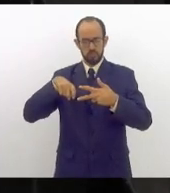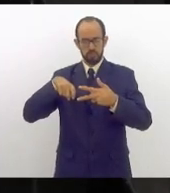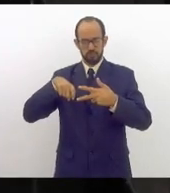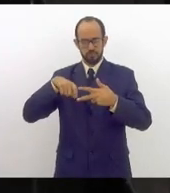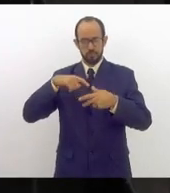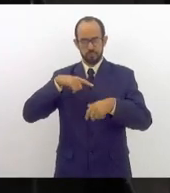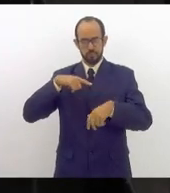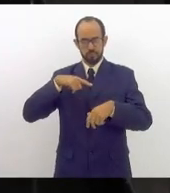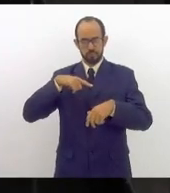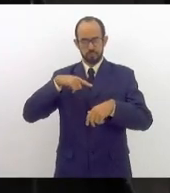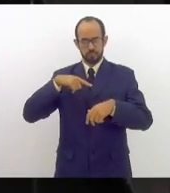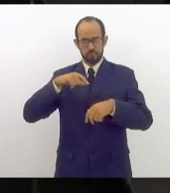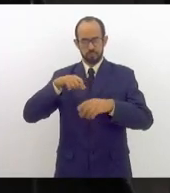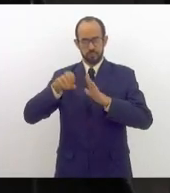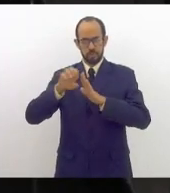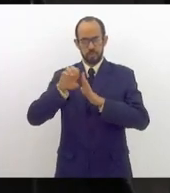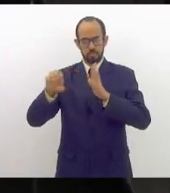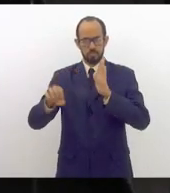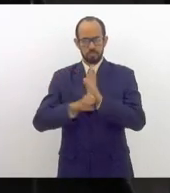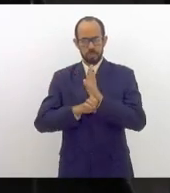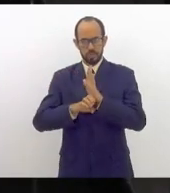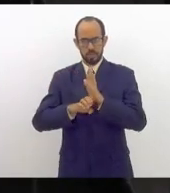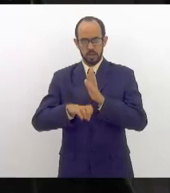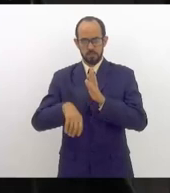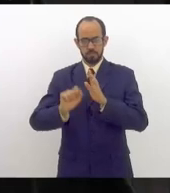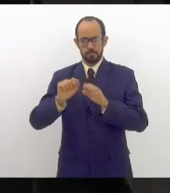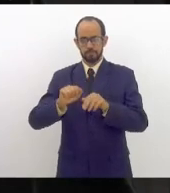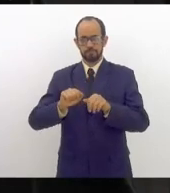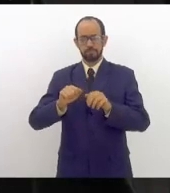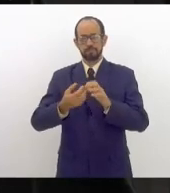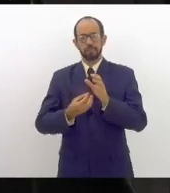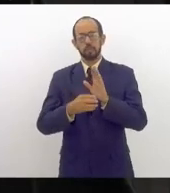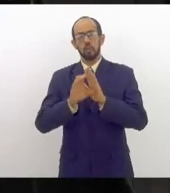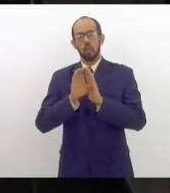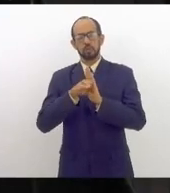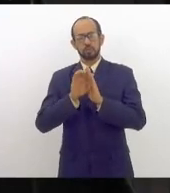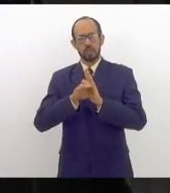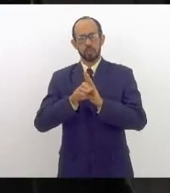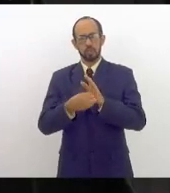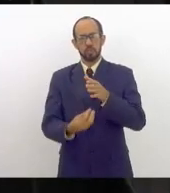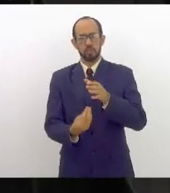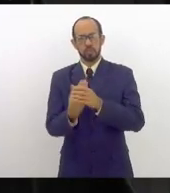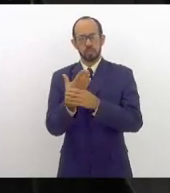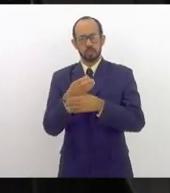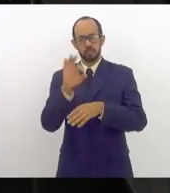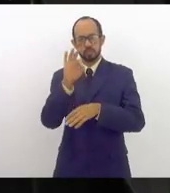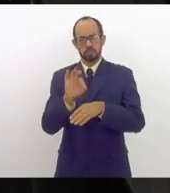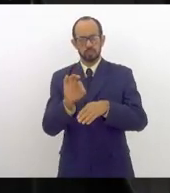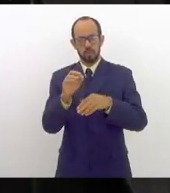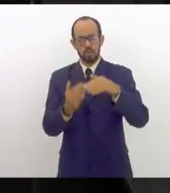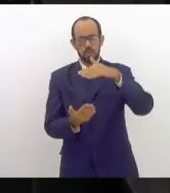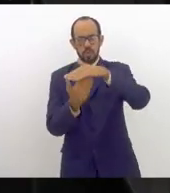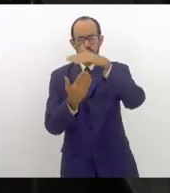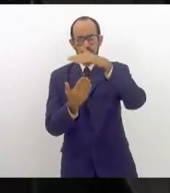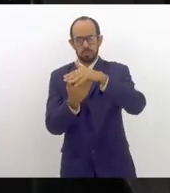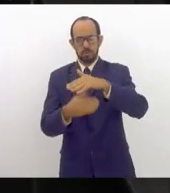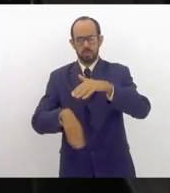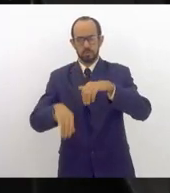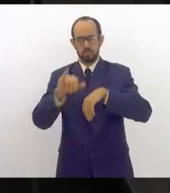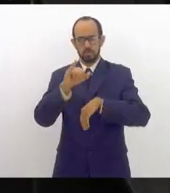a seguinte ementa: define a alíquota máxima do imposto